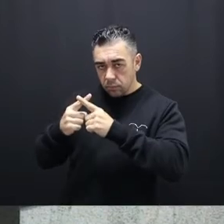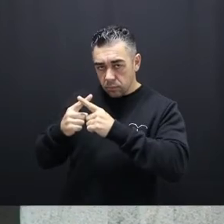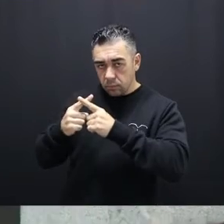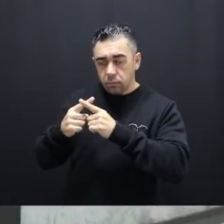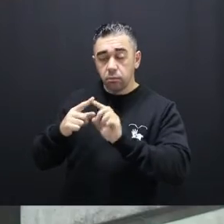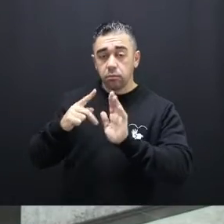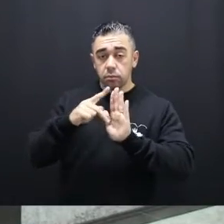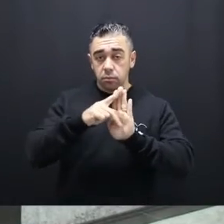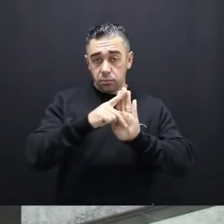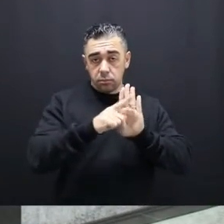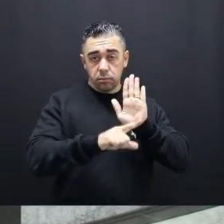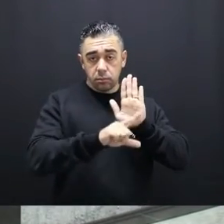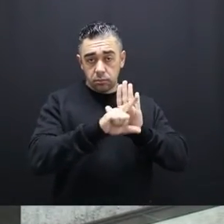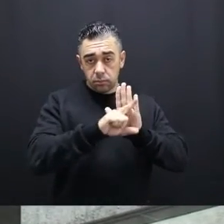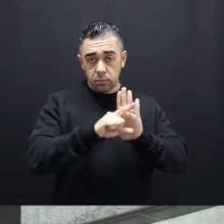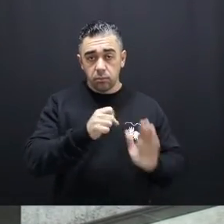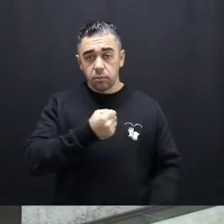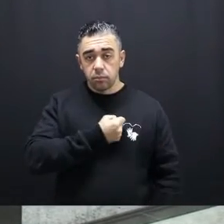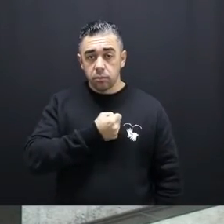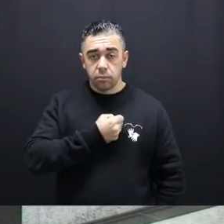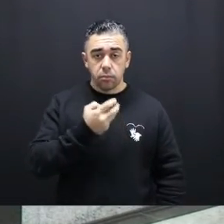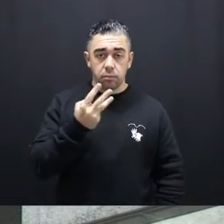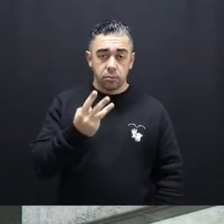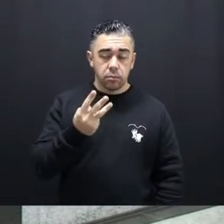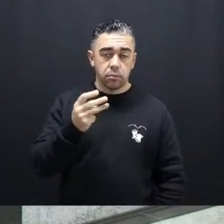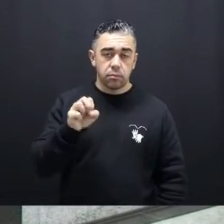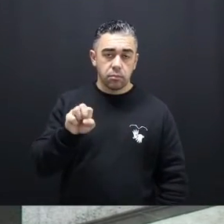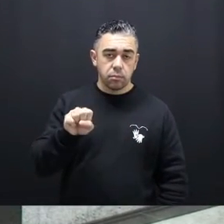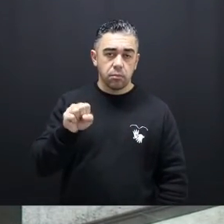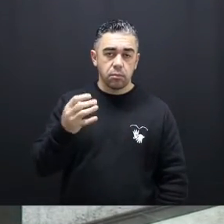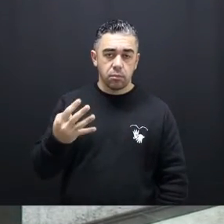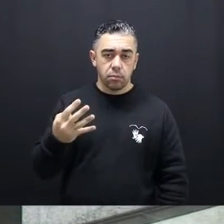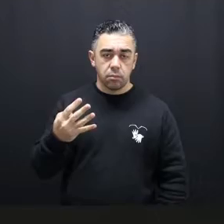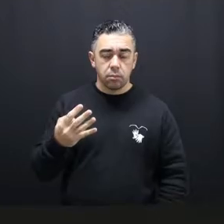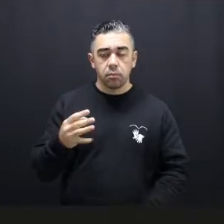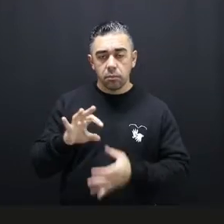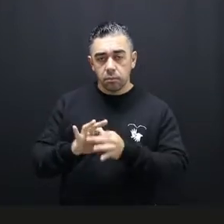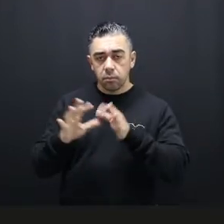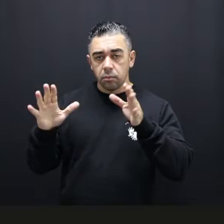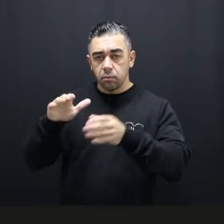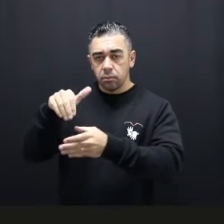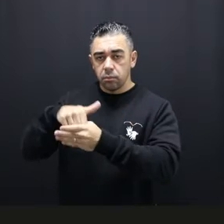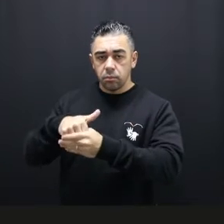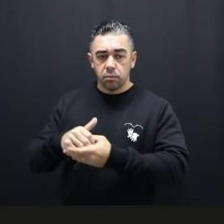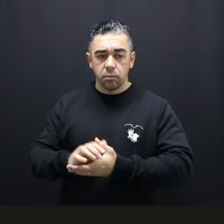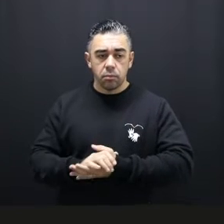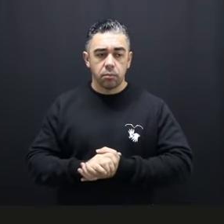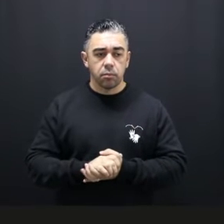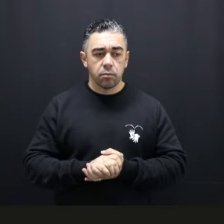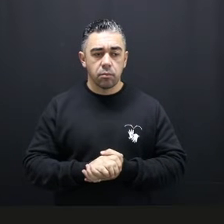ao projeto de lei de número de 384 votação aberta